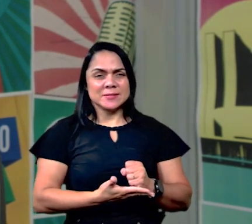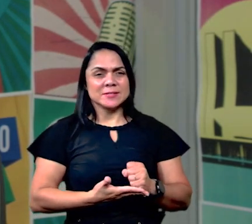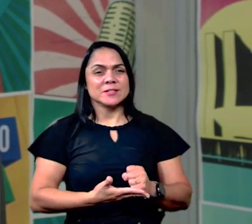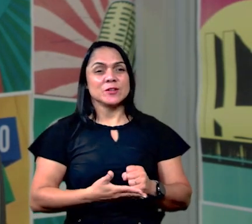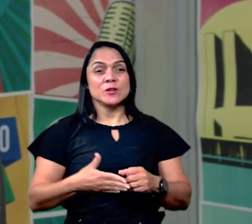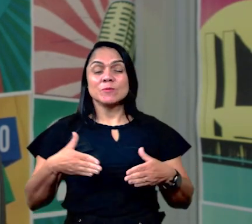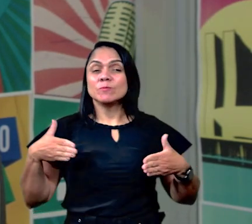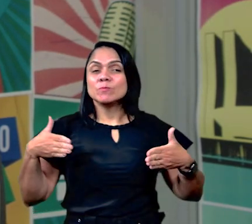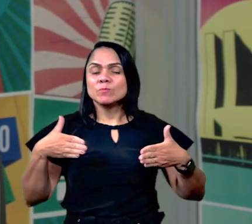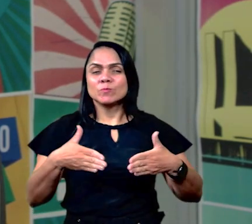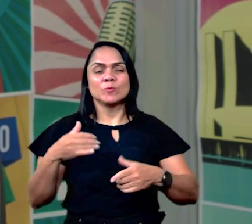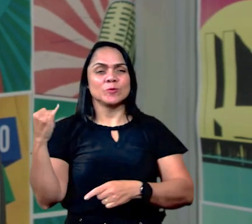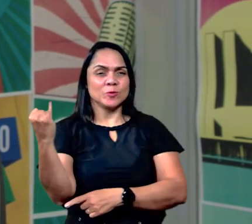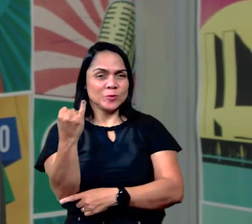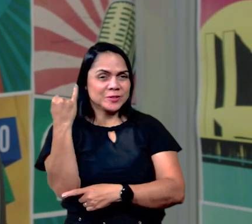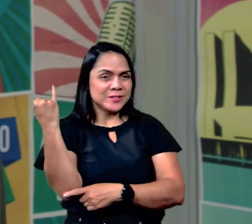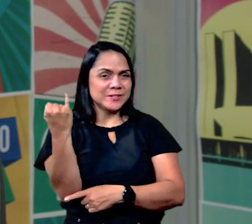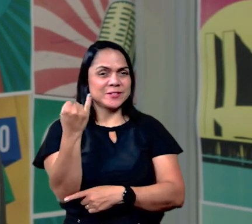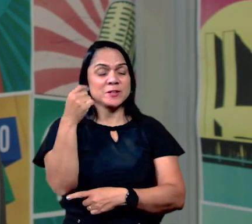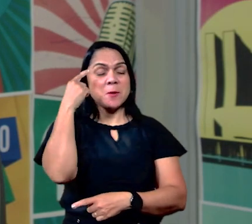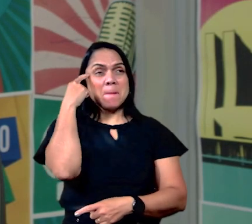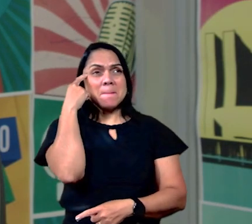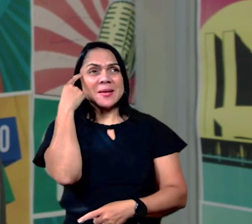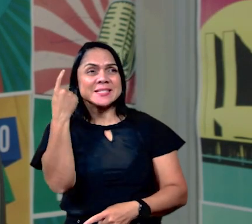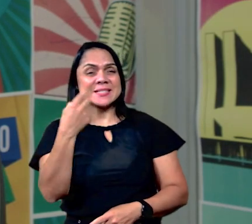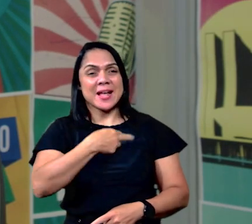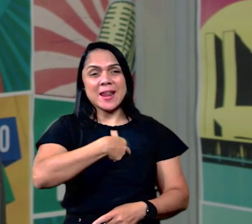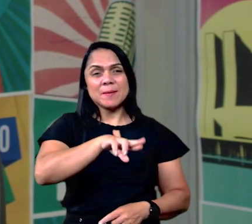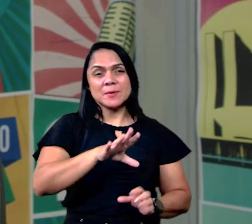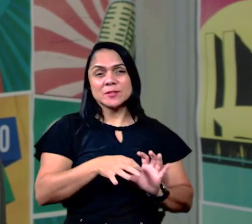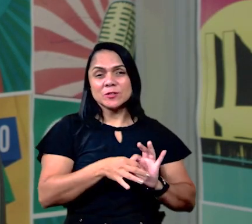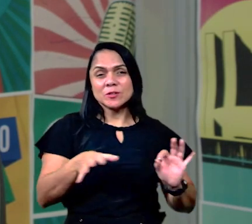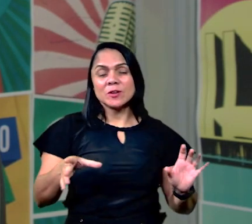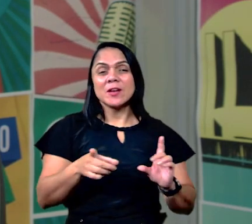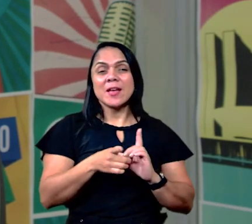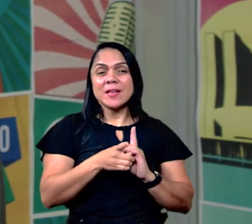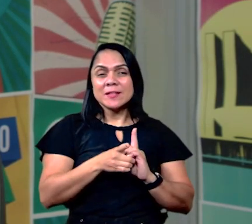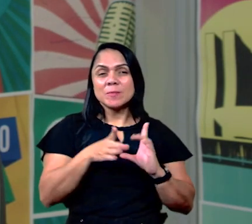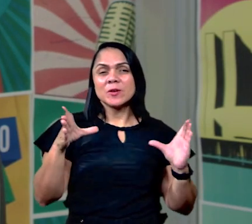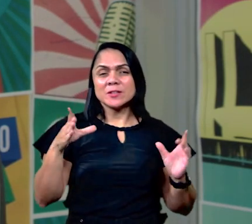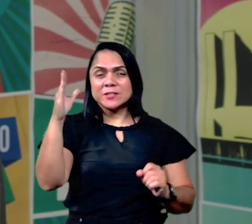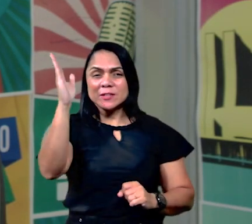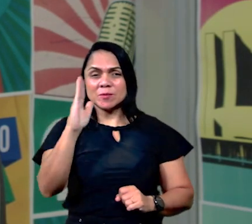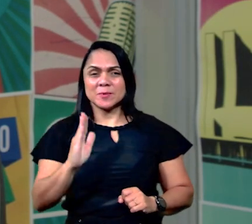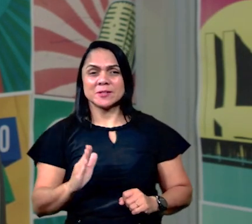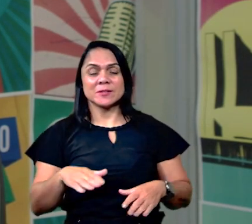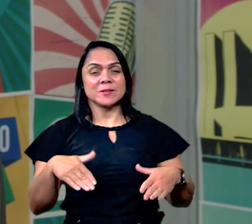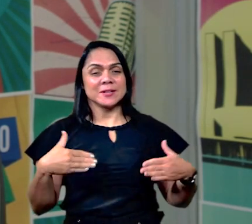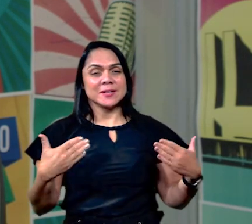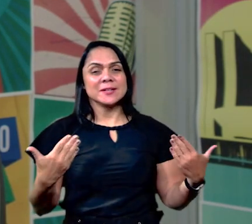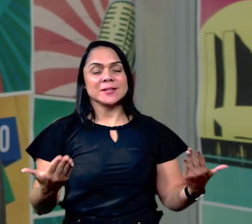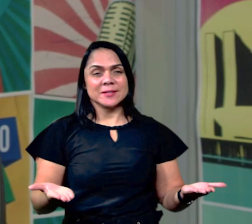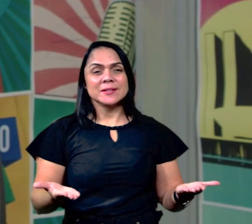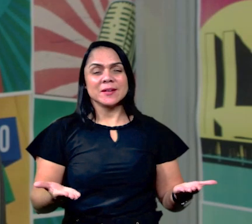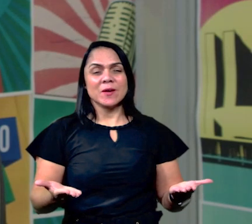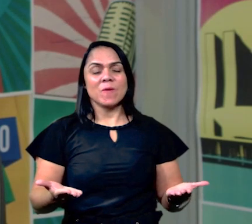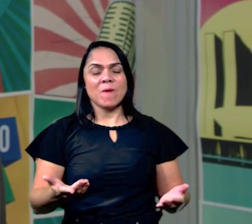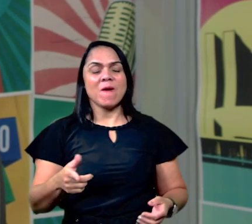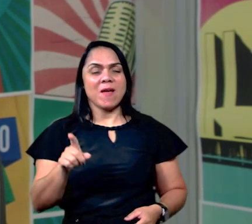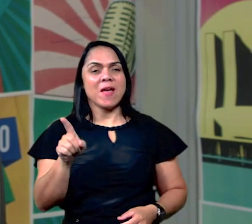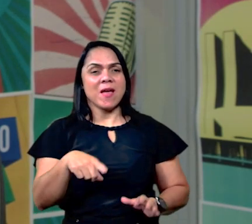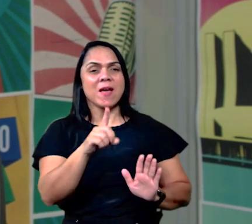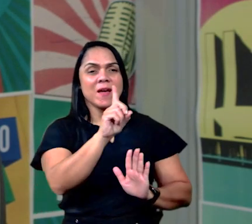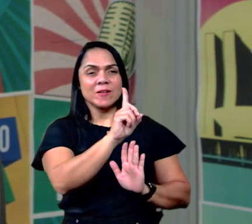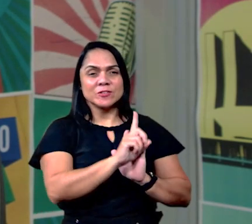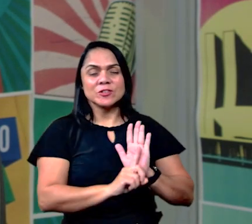para pensarmos sobre a laicidade, sobre a própria democracia no Brasil. Então, de forma didática, é o direito que